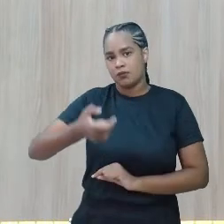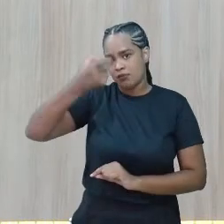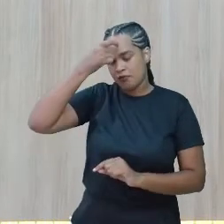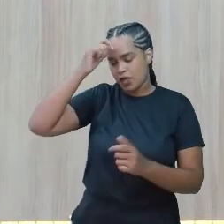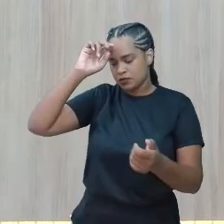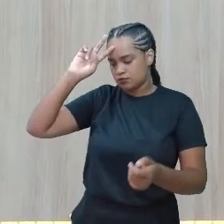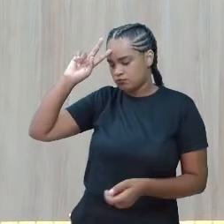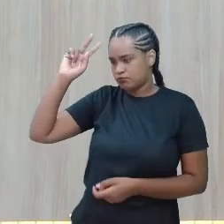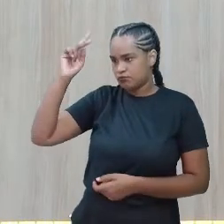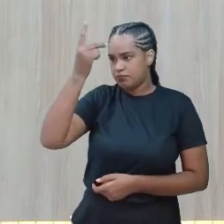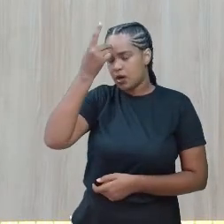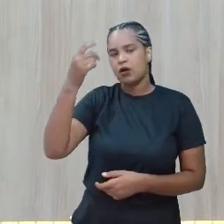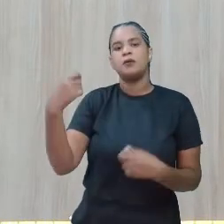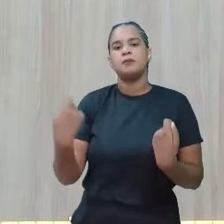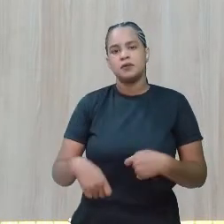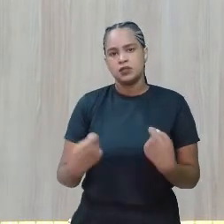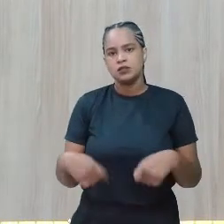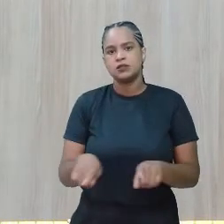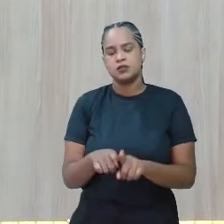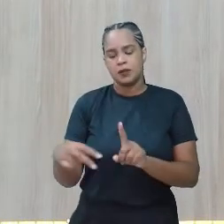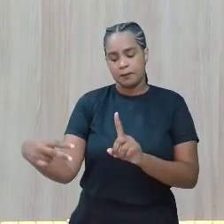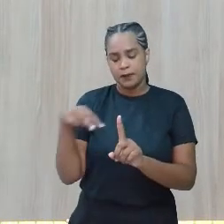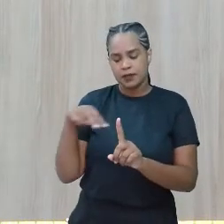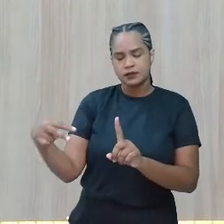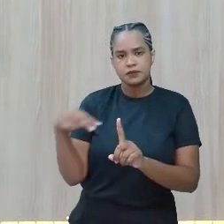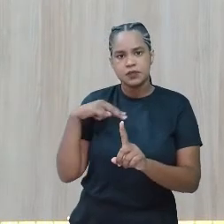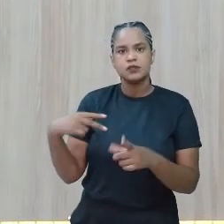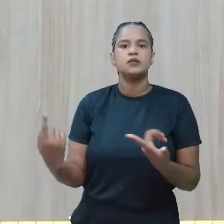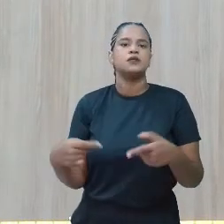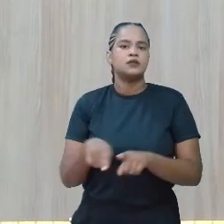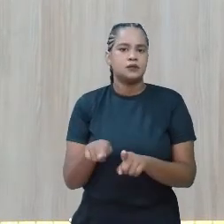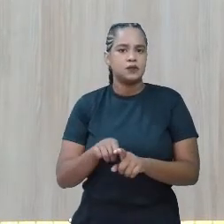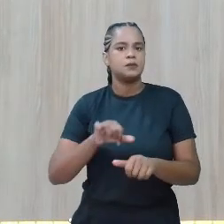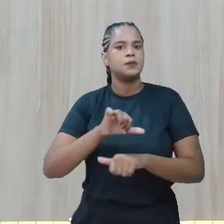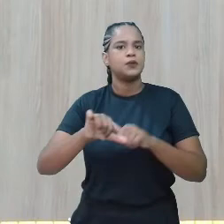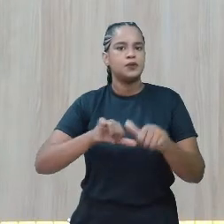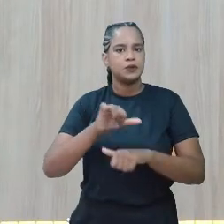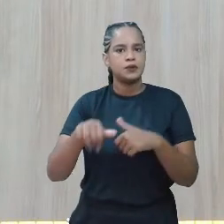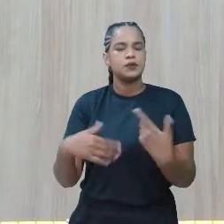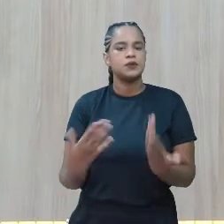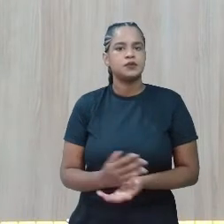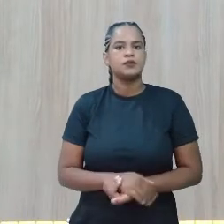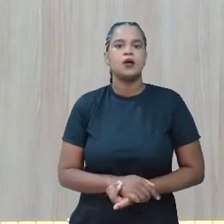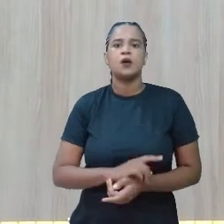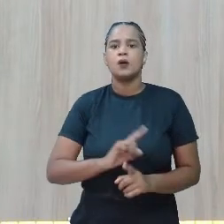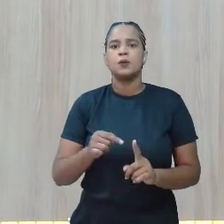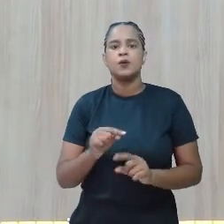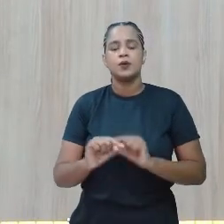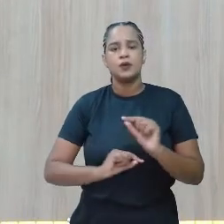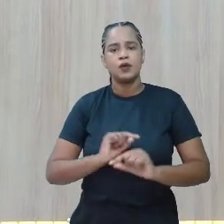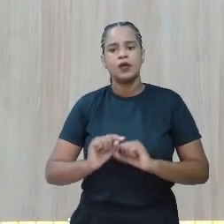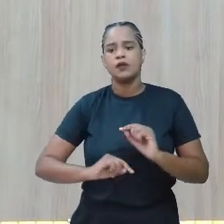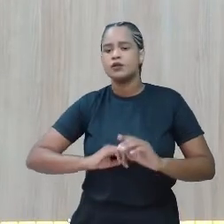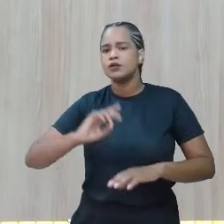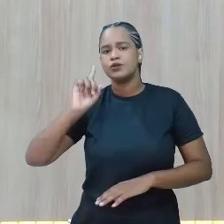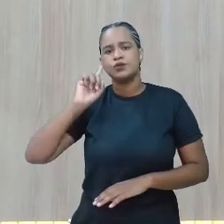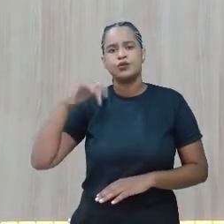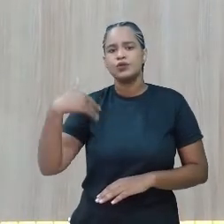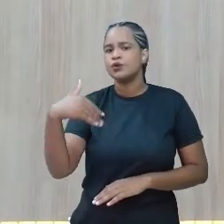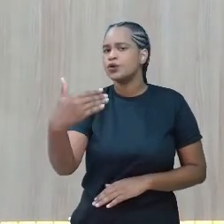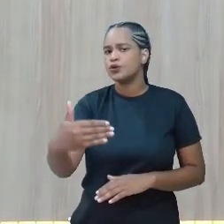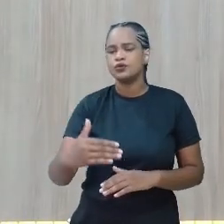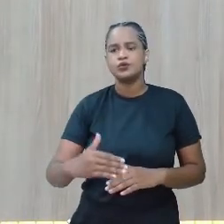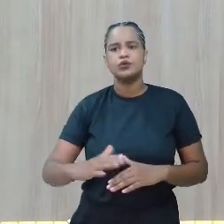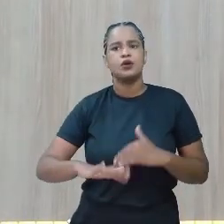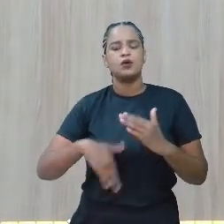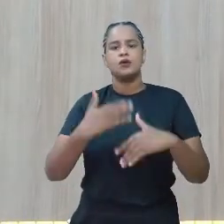a nossa visão, não é? Ampliar, modificar, se tornar cada dia mais leve. É isso que deve